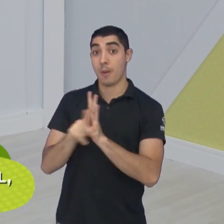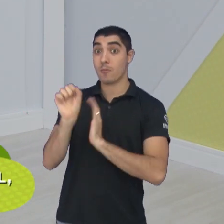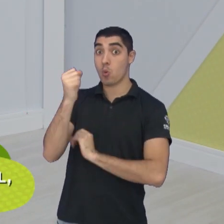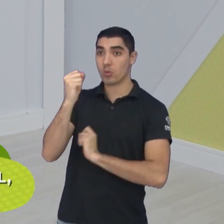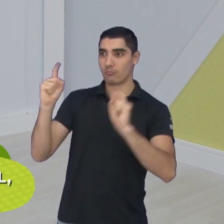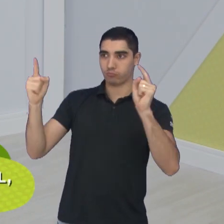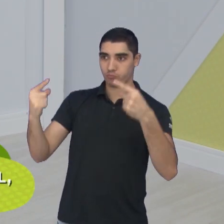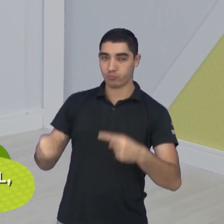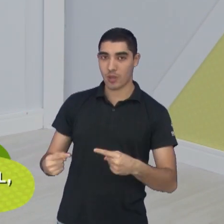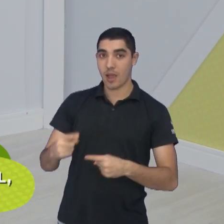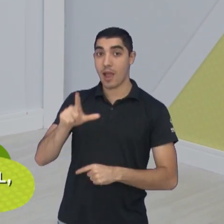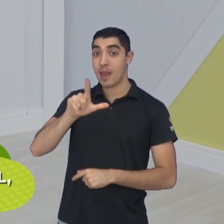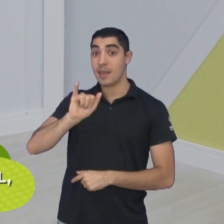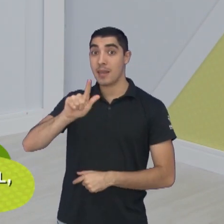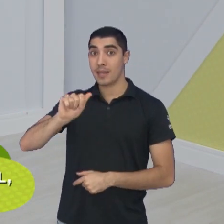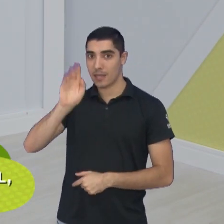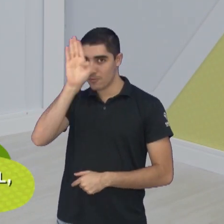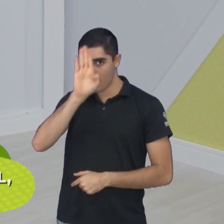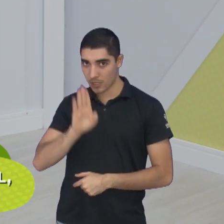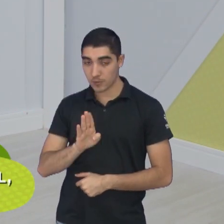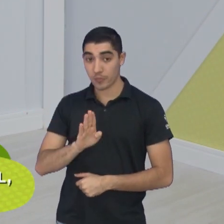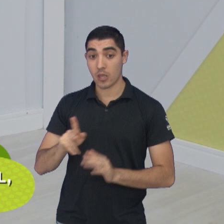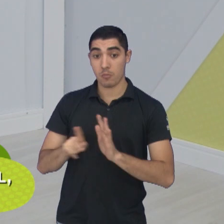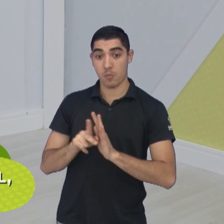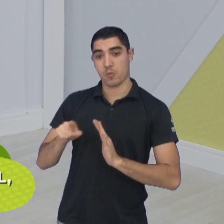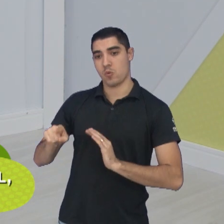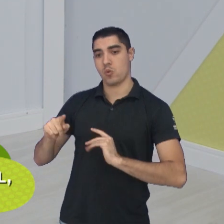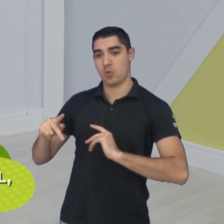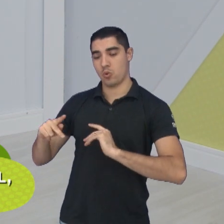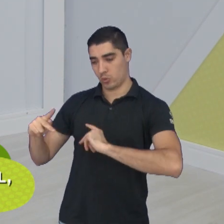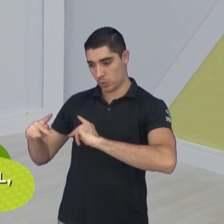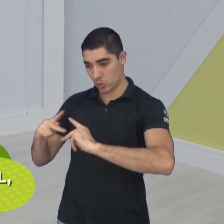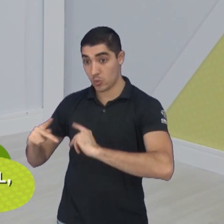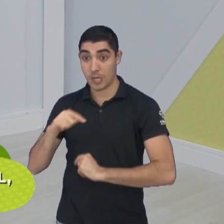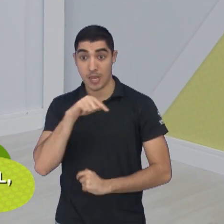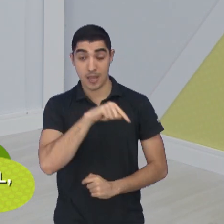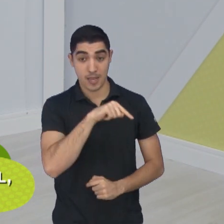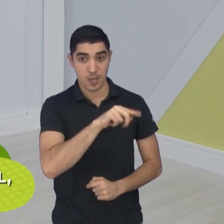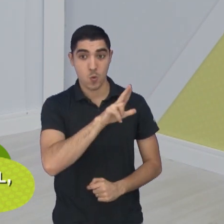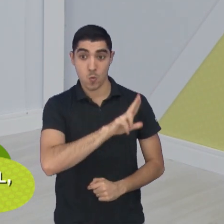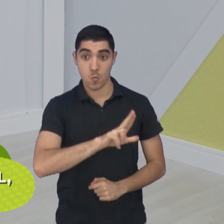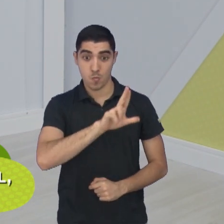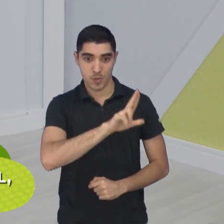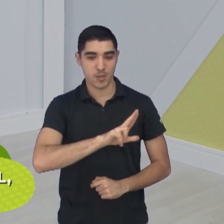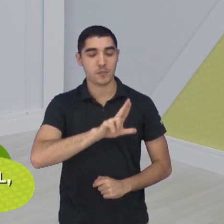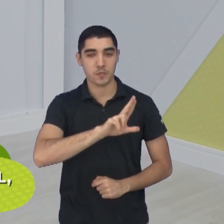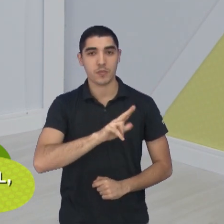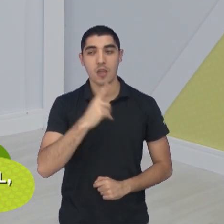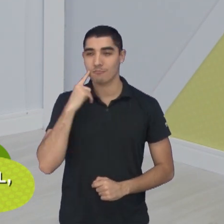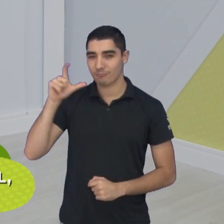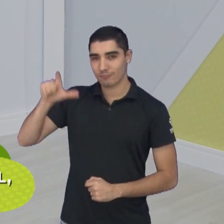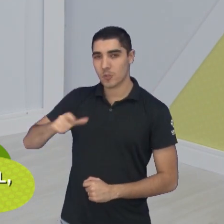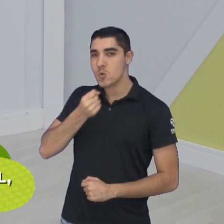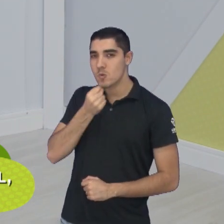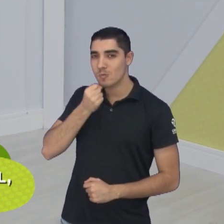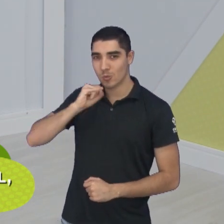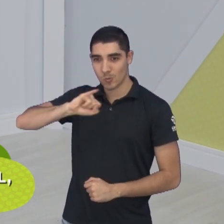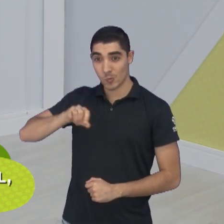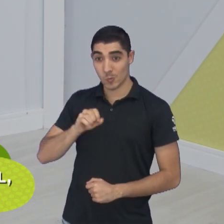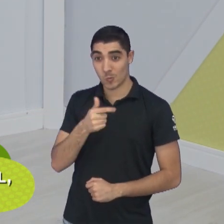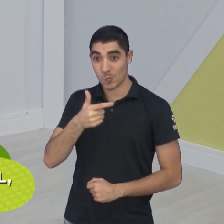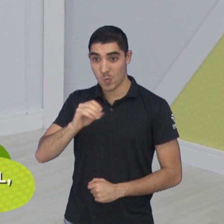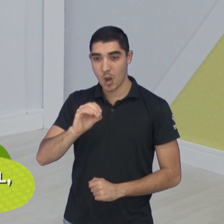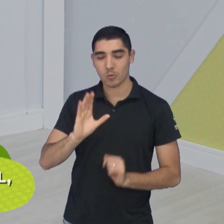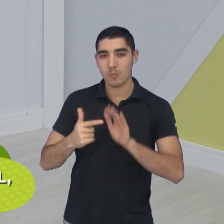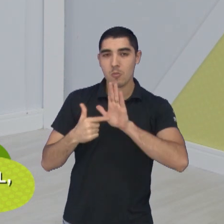Liga Nacional. São José recebe o Praia Clube de Minas Gerais, atual 4º colocado na competição. E o nosso repórter João Delfino foi ao treino do